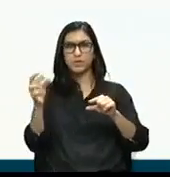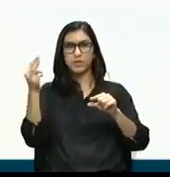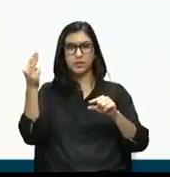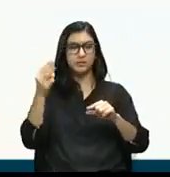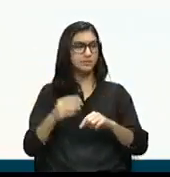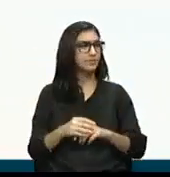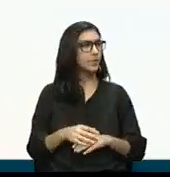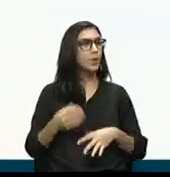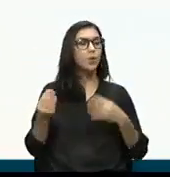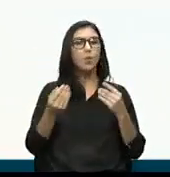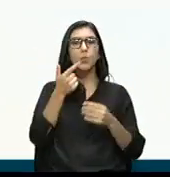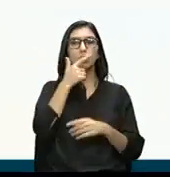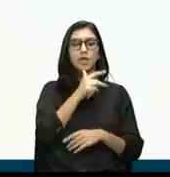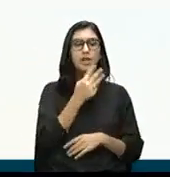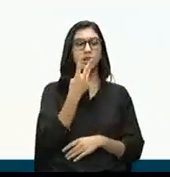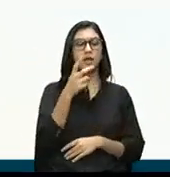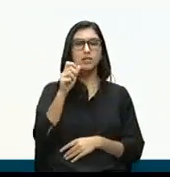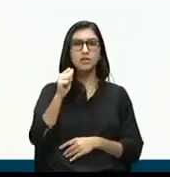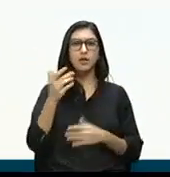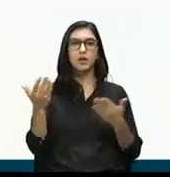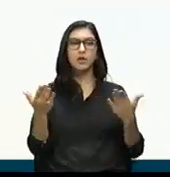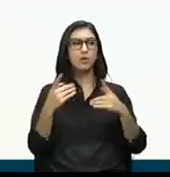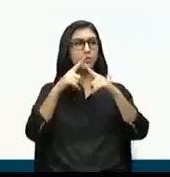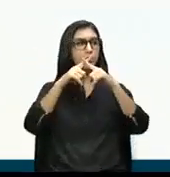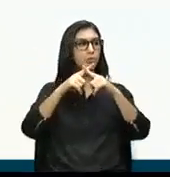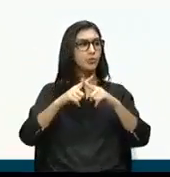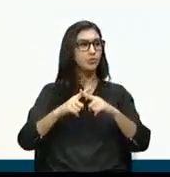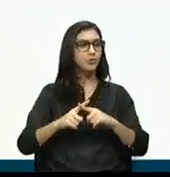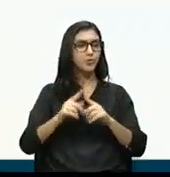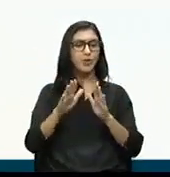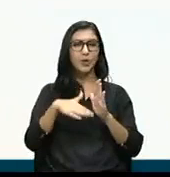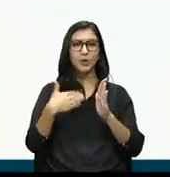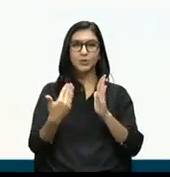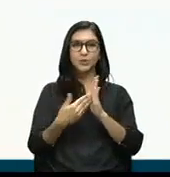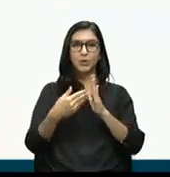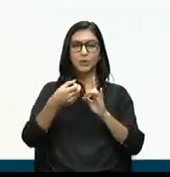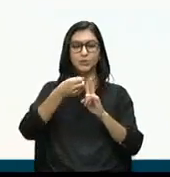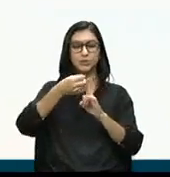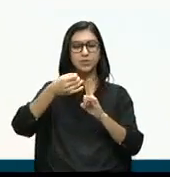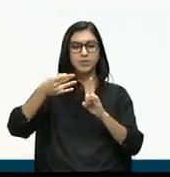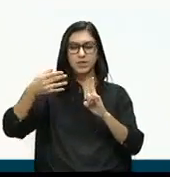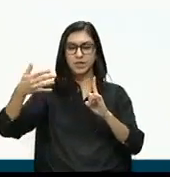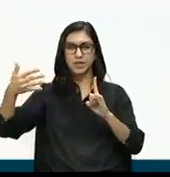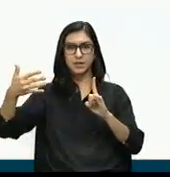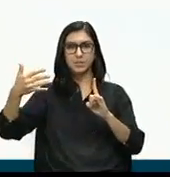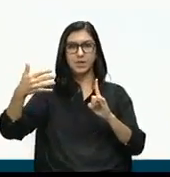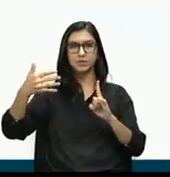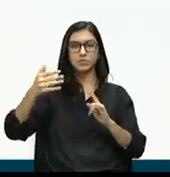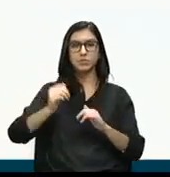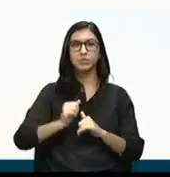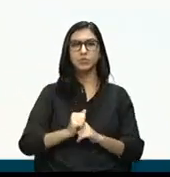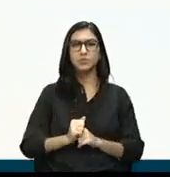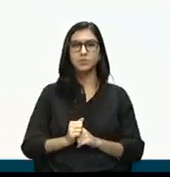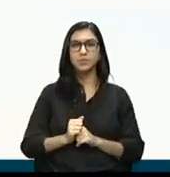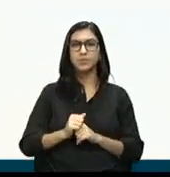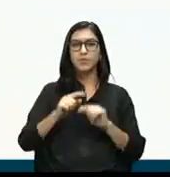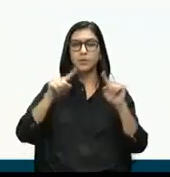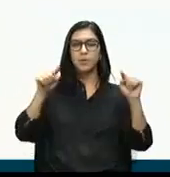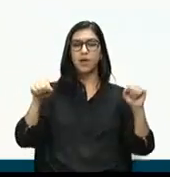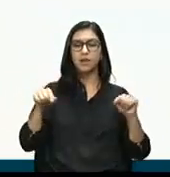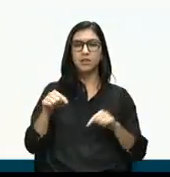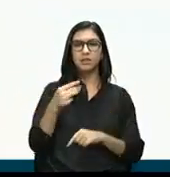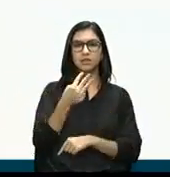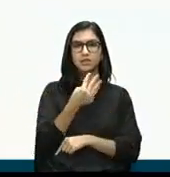3A? Eu vou multiplicar todos os elementos da matriz por